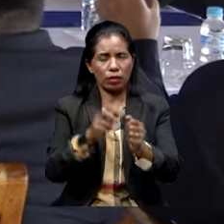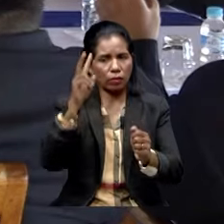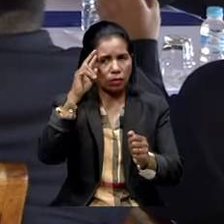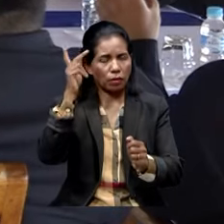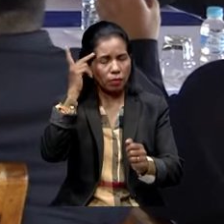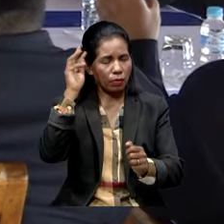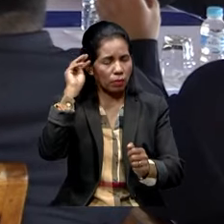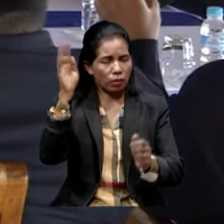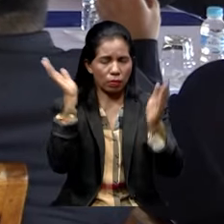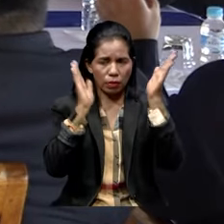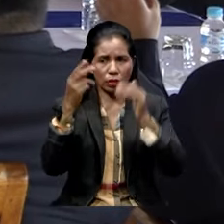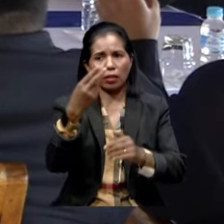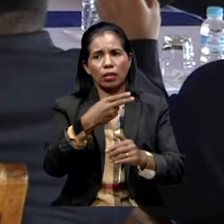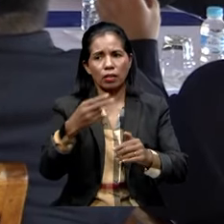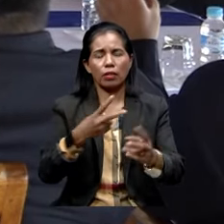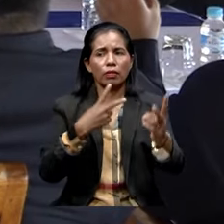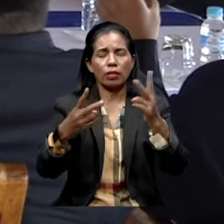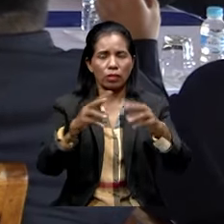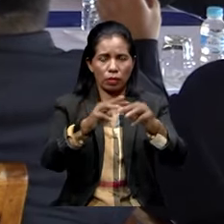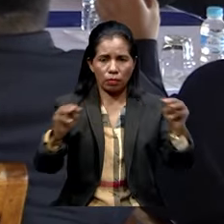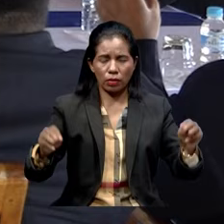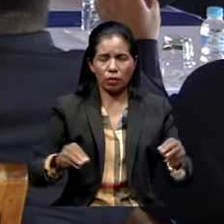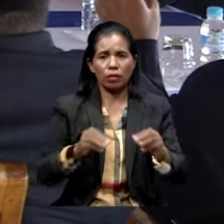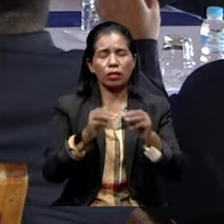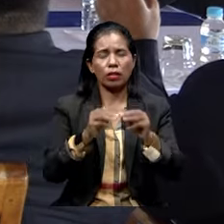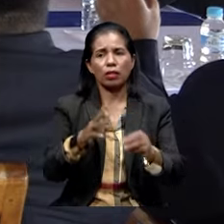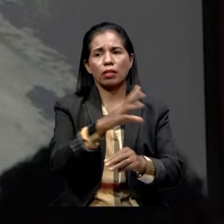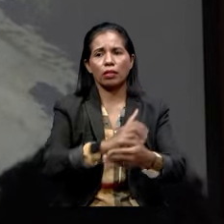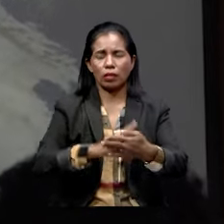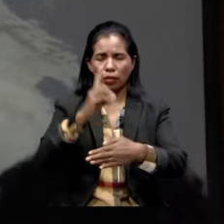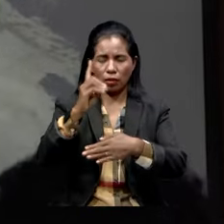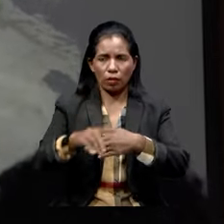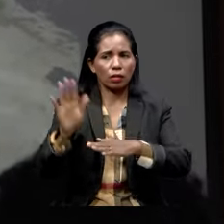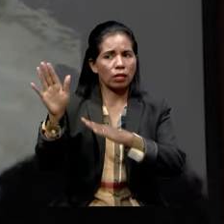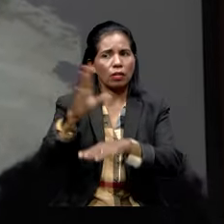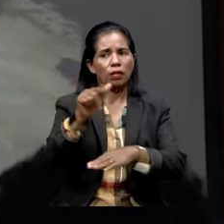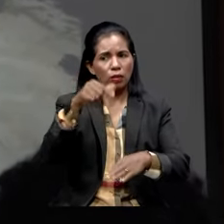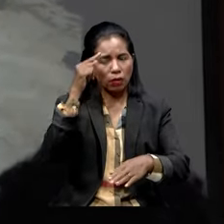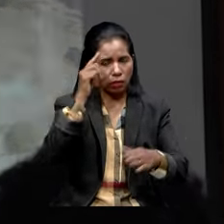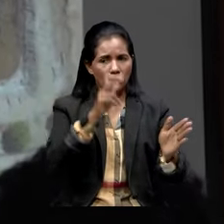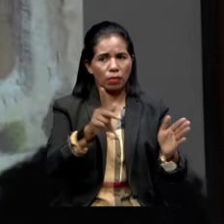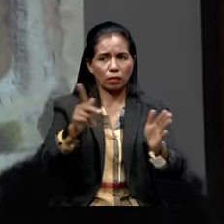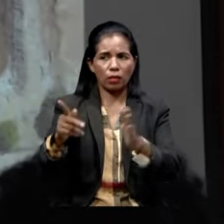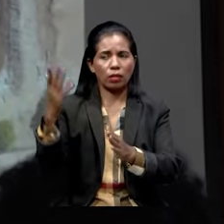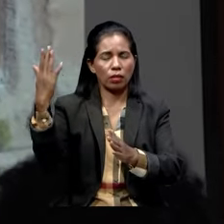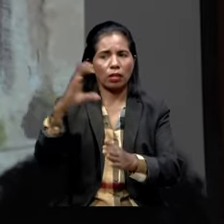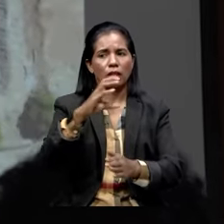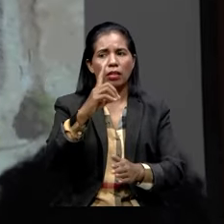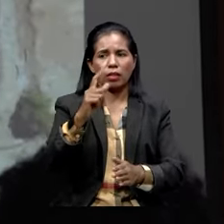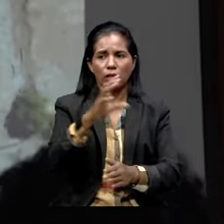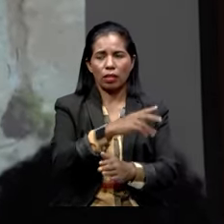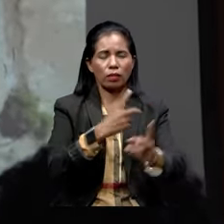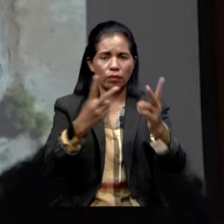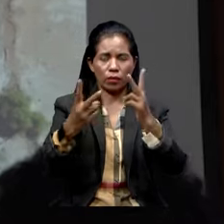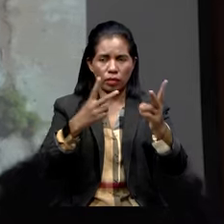Vice-Primeiro-Ministro Malásia, Quintané, visita município de Kisá, onde a área de desenvolvimento rural, nebema governo planeia e a área Caiteho. E a visita,